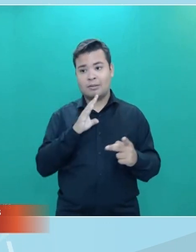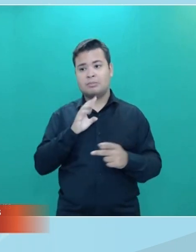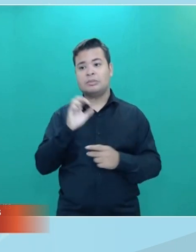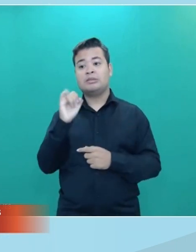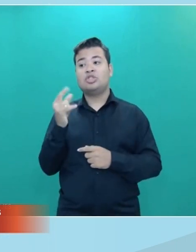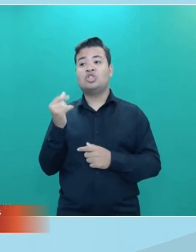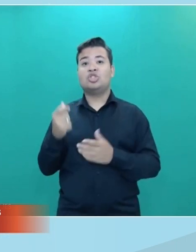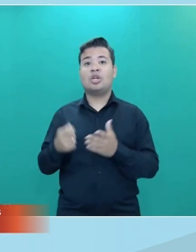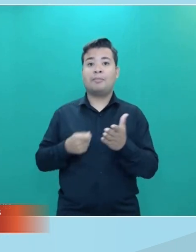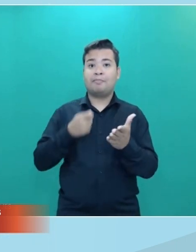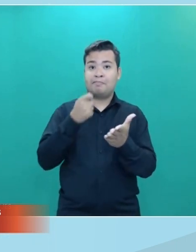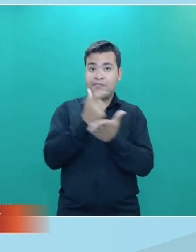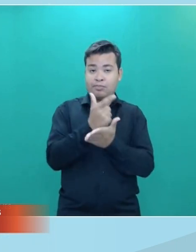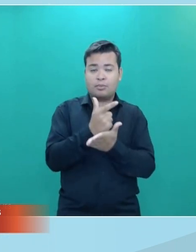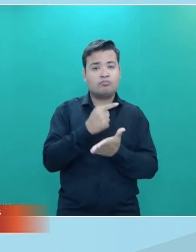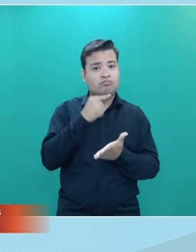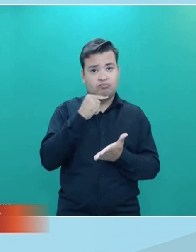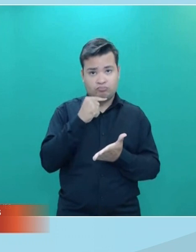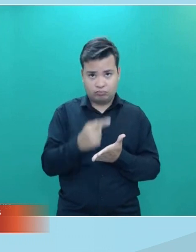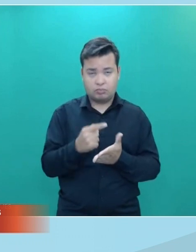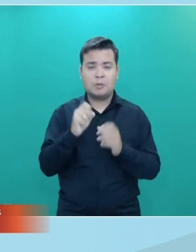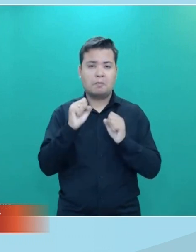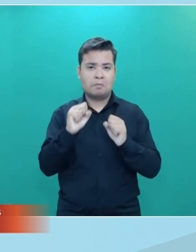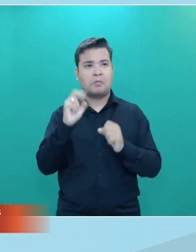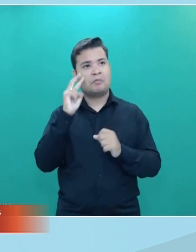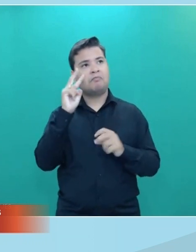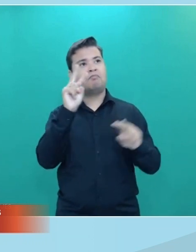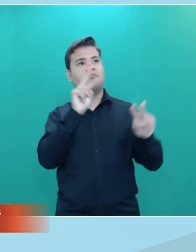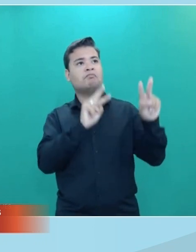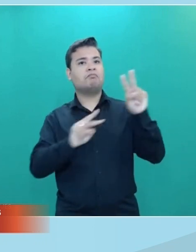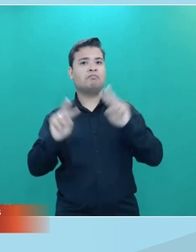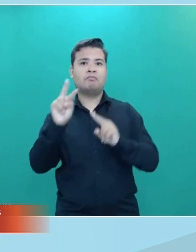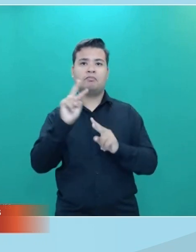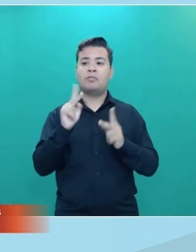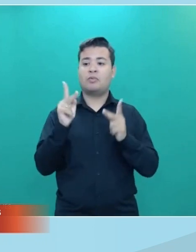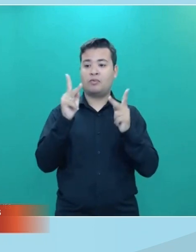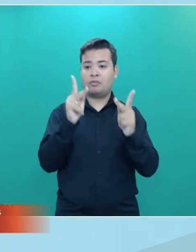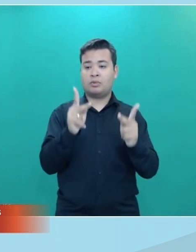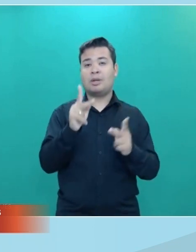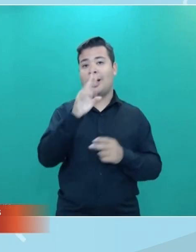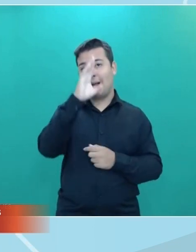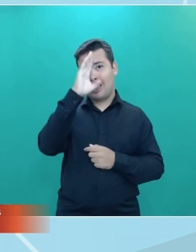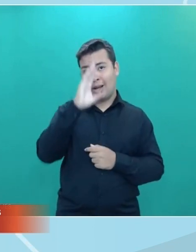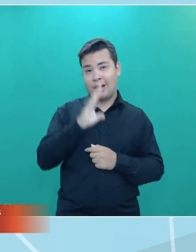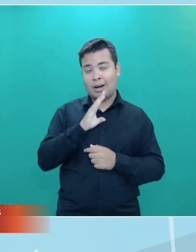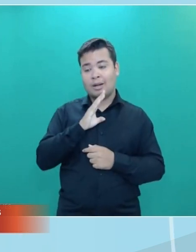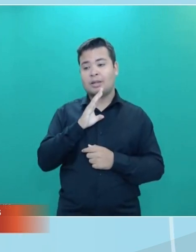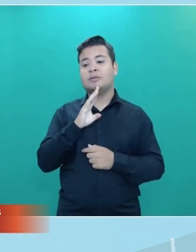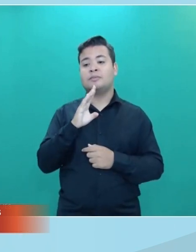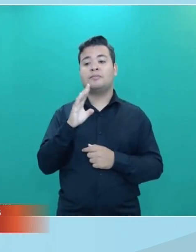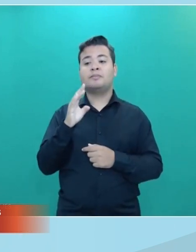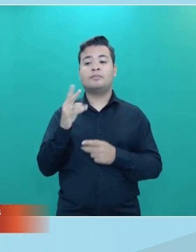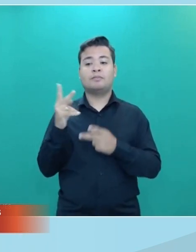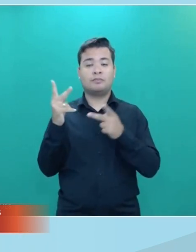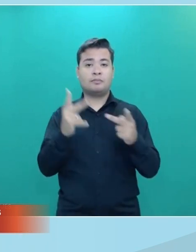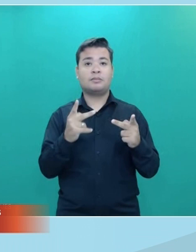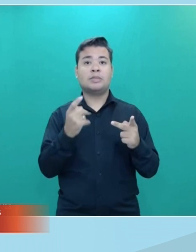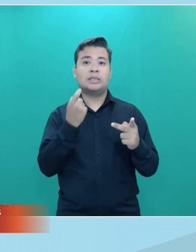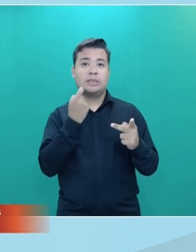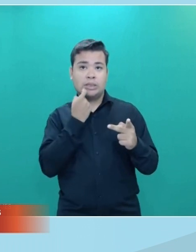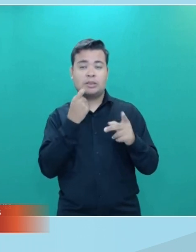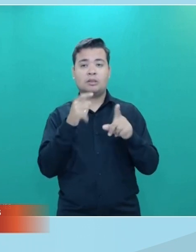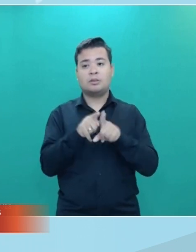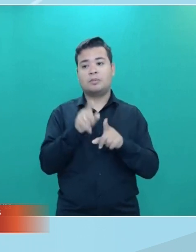dinheiro para comprar as obras, pode vê-las gratuitamente de sexta e